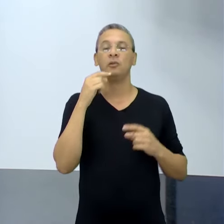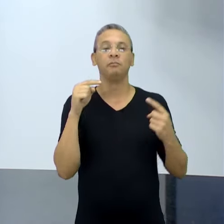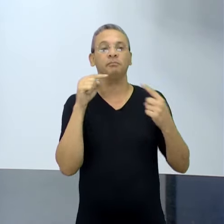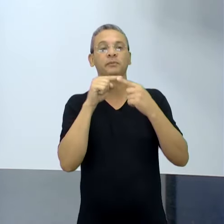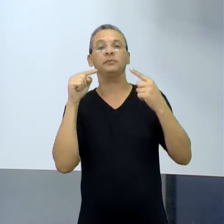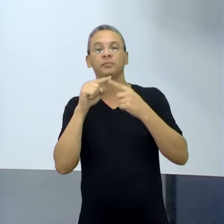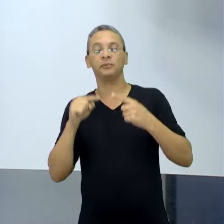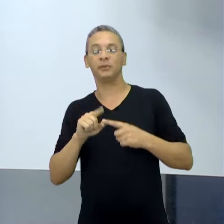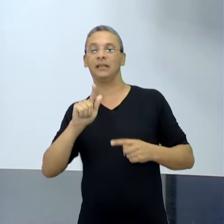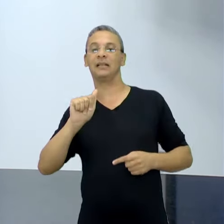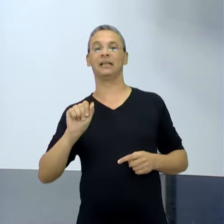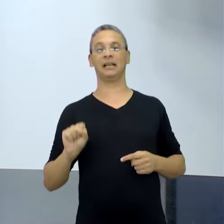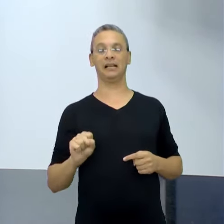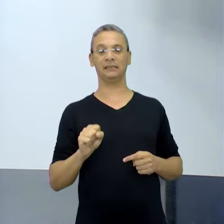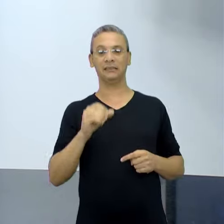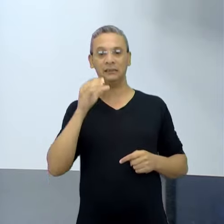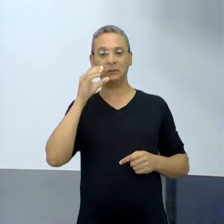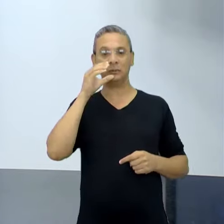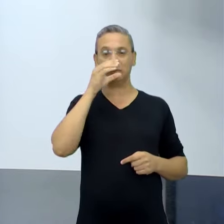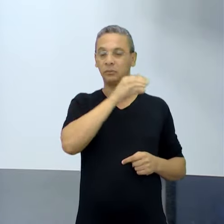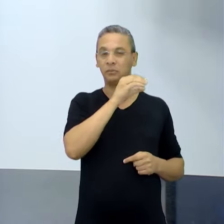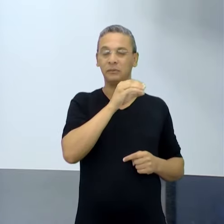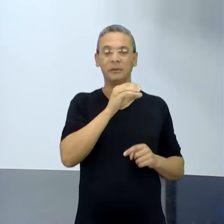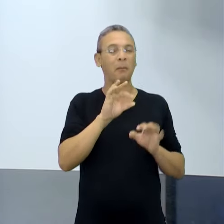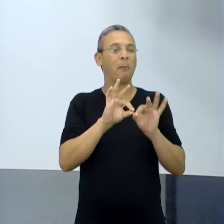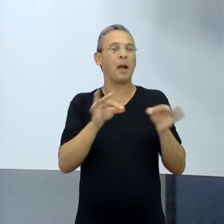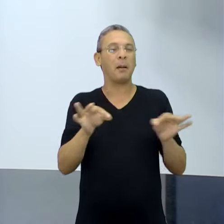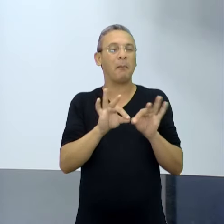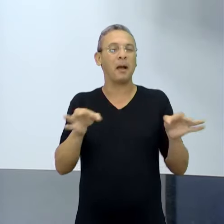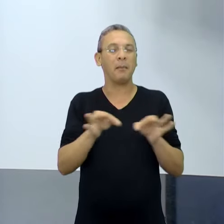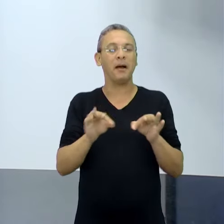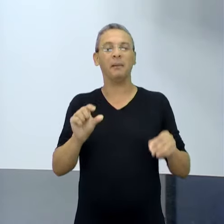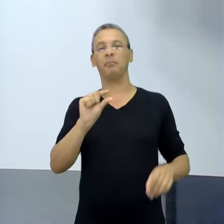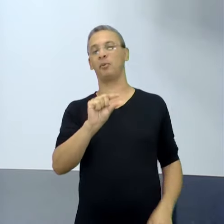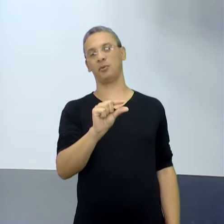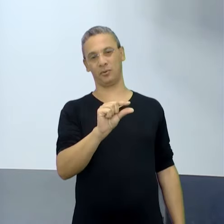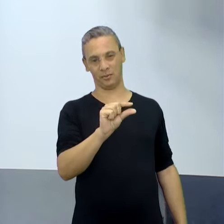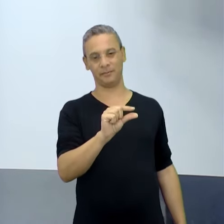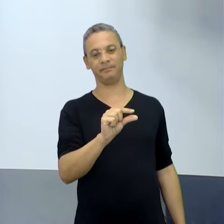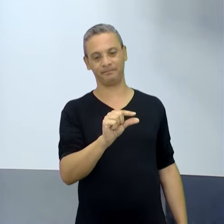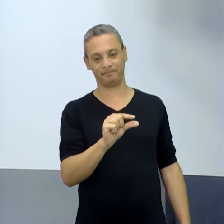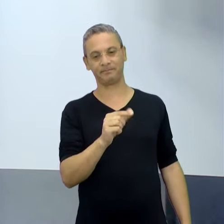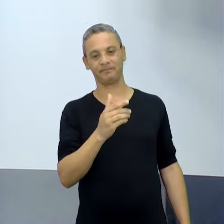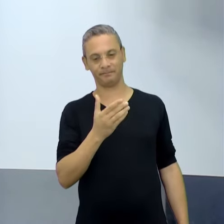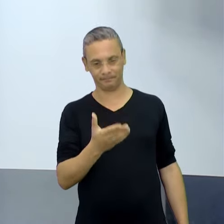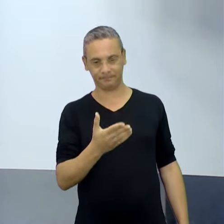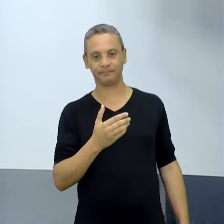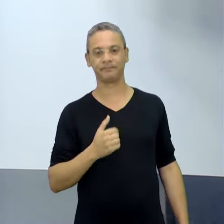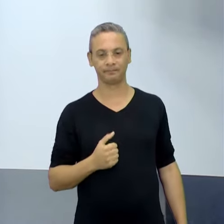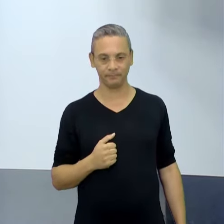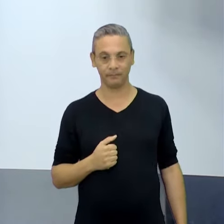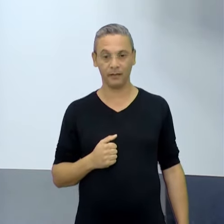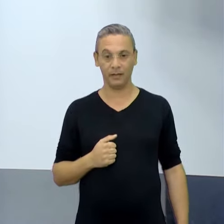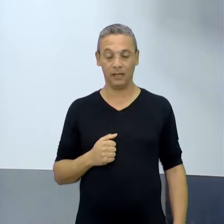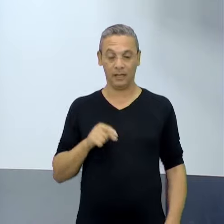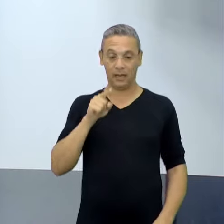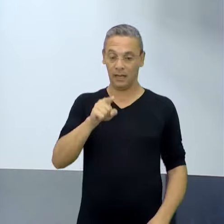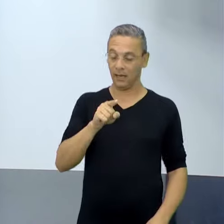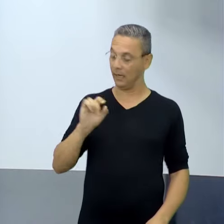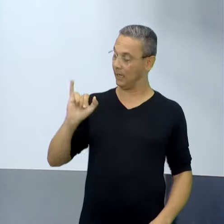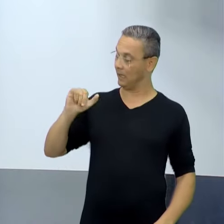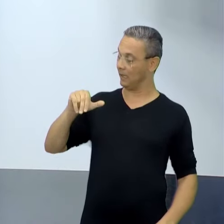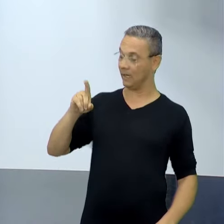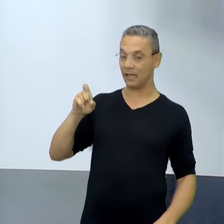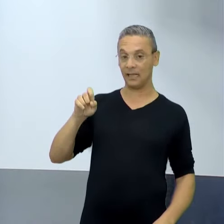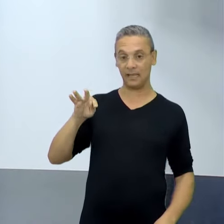de gás e, portanto, ela esquenta muito pouco, muito menos do que a incandescente, que funciona por